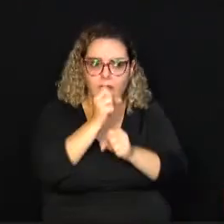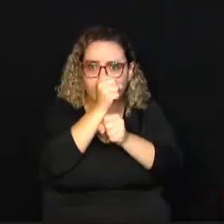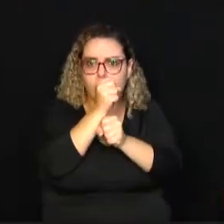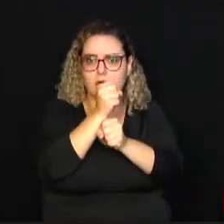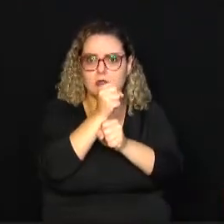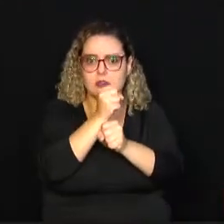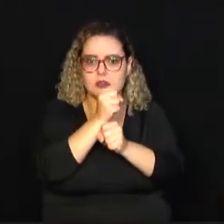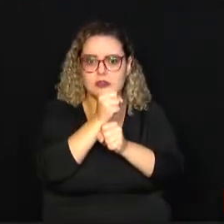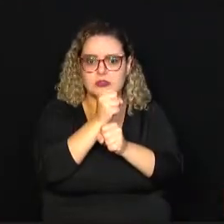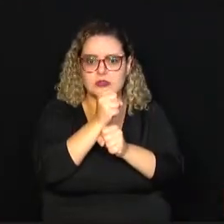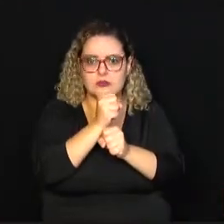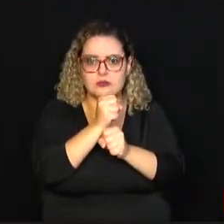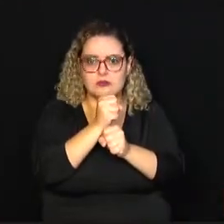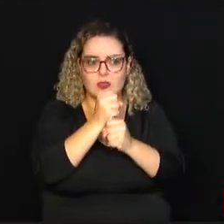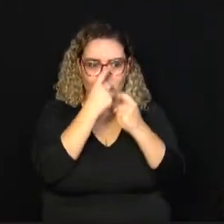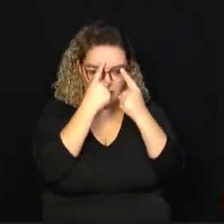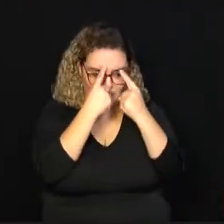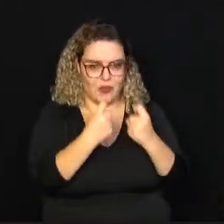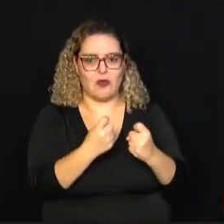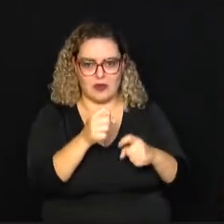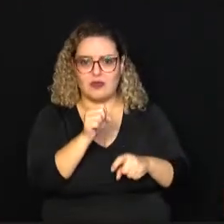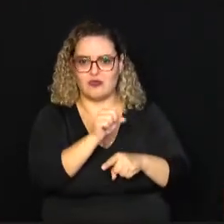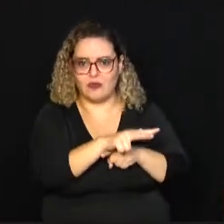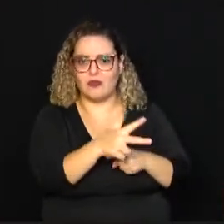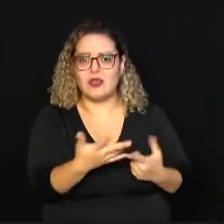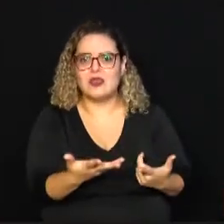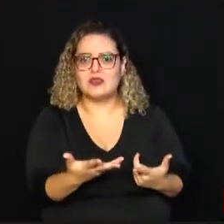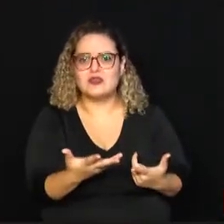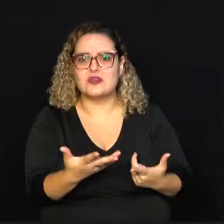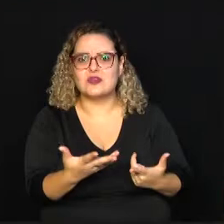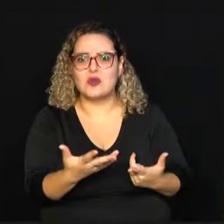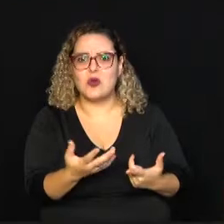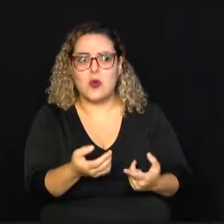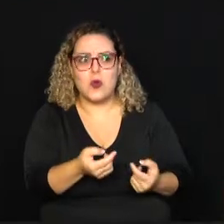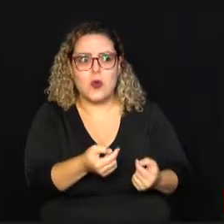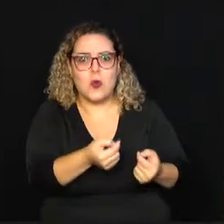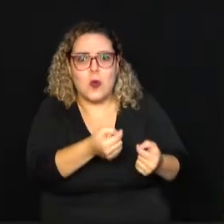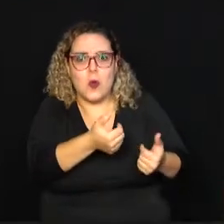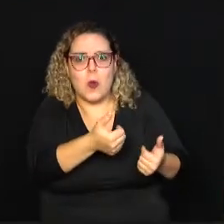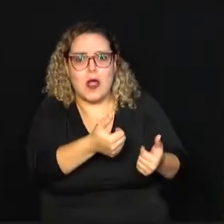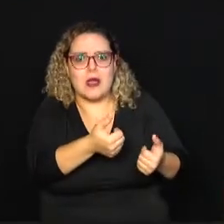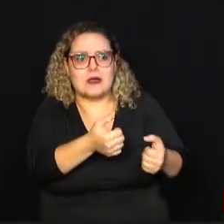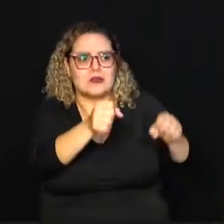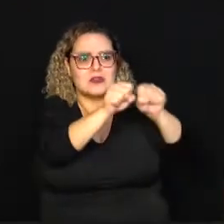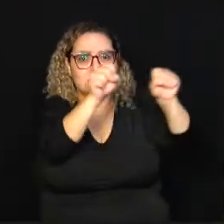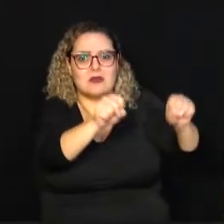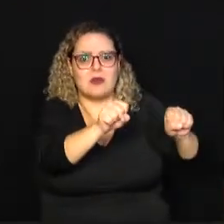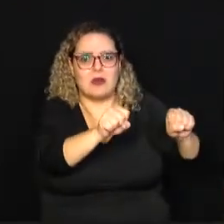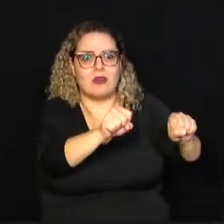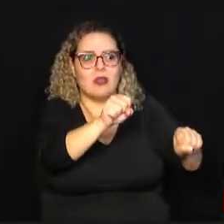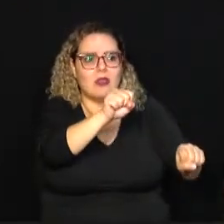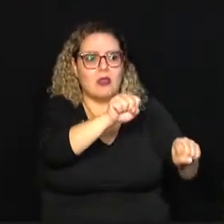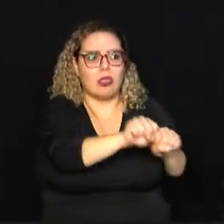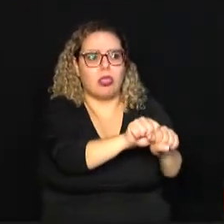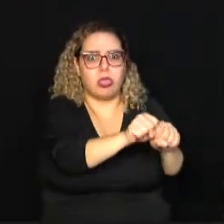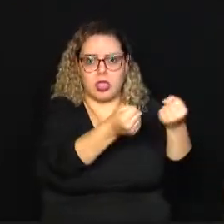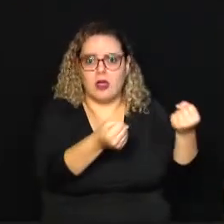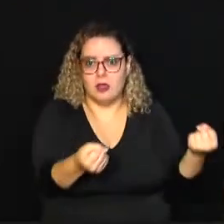dizer, virulento, né, e capaz de provocar o colapso do sistema de forma mais rápida do